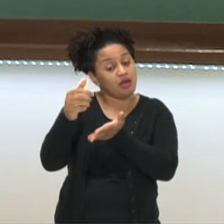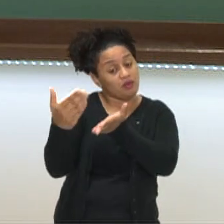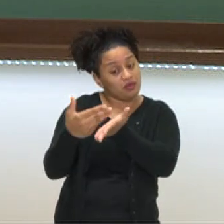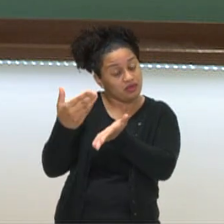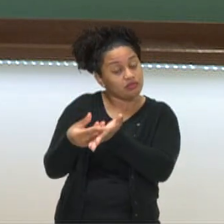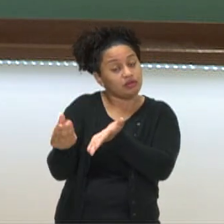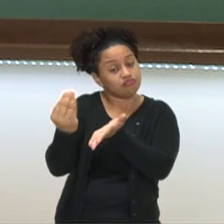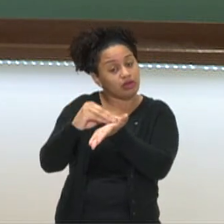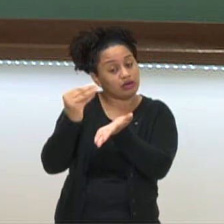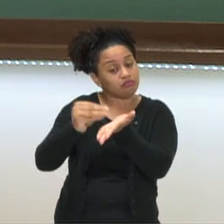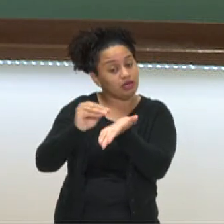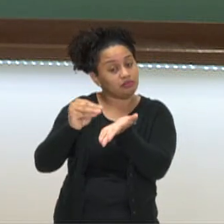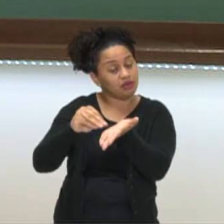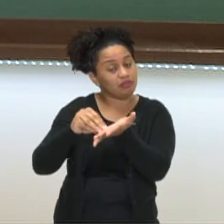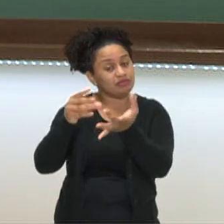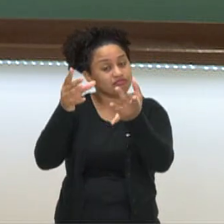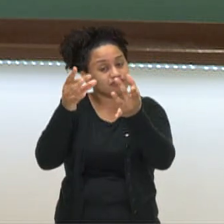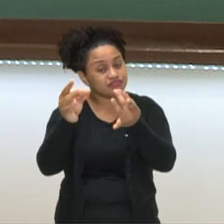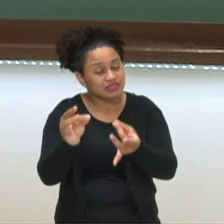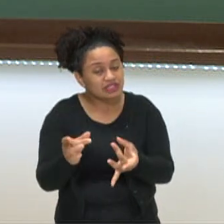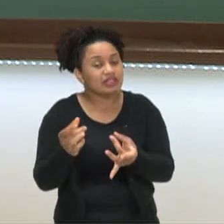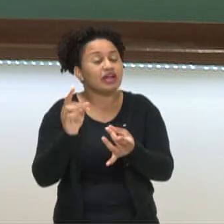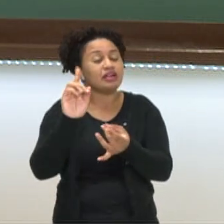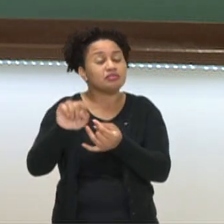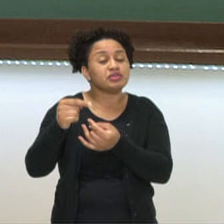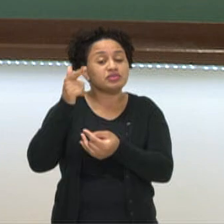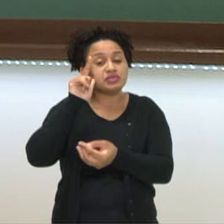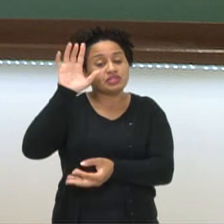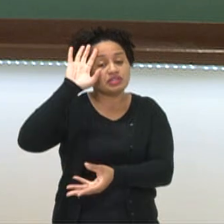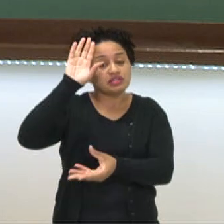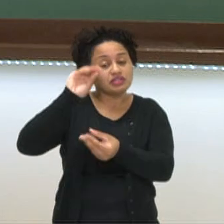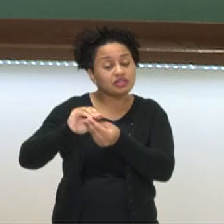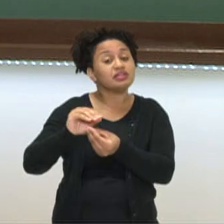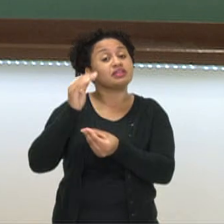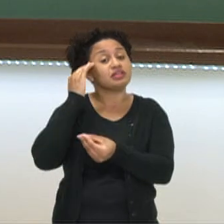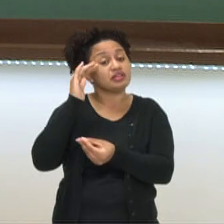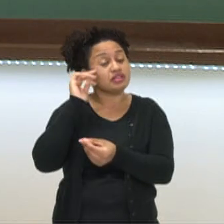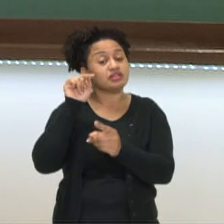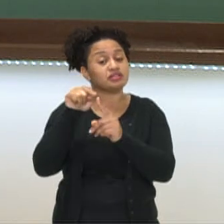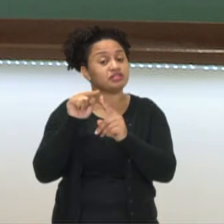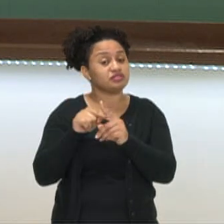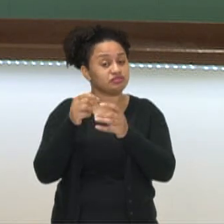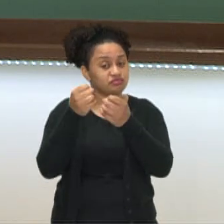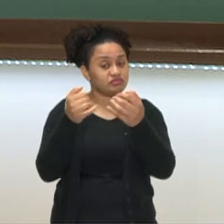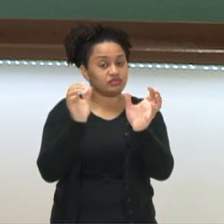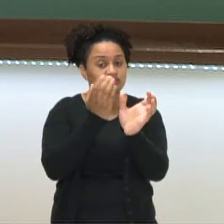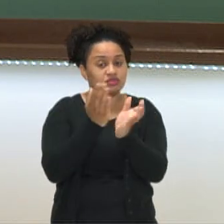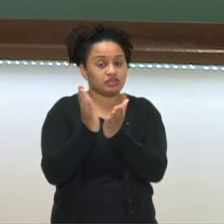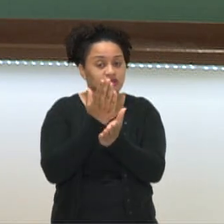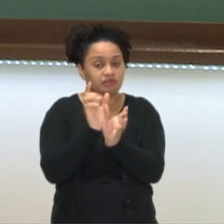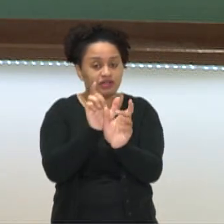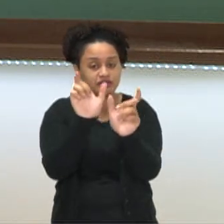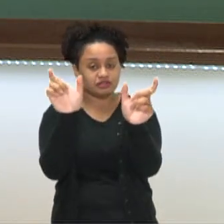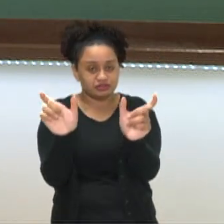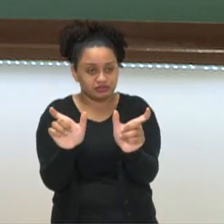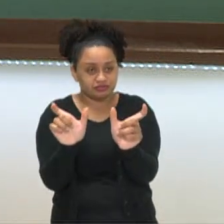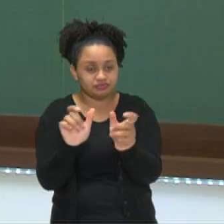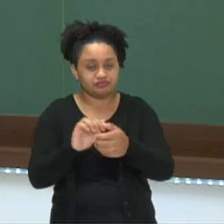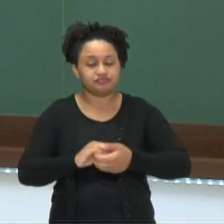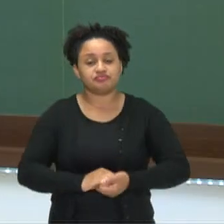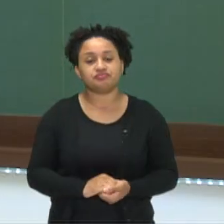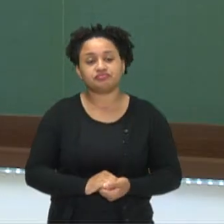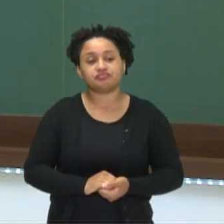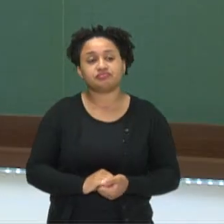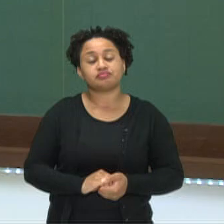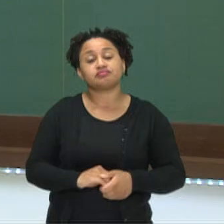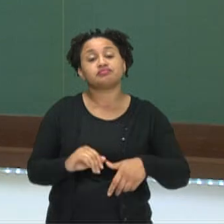possa registrar esses detalhes, para que você possa entender essa forma de fatoração, ok? Vamos lá? Então, o que